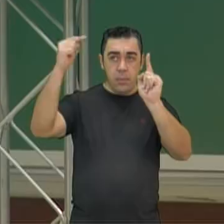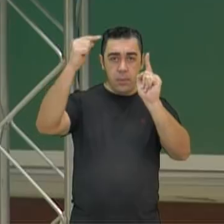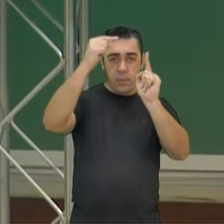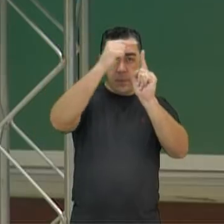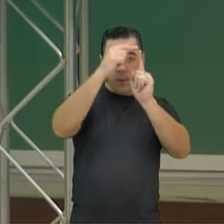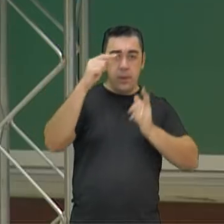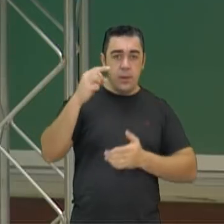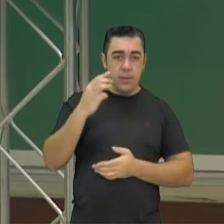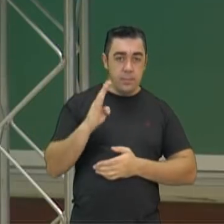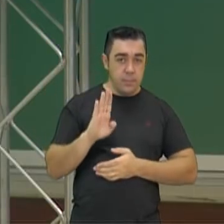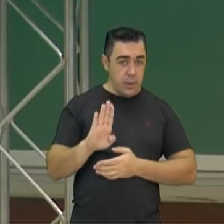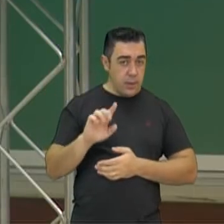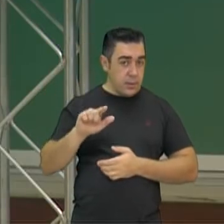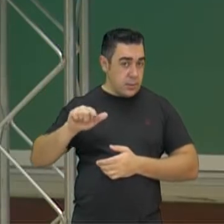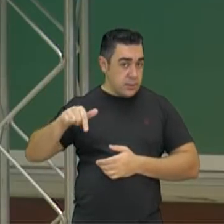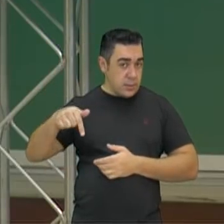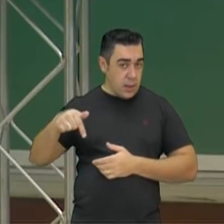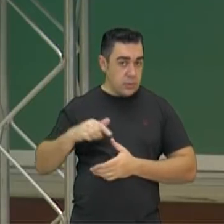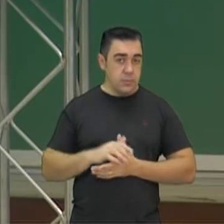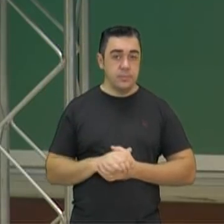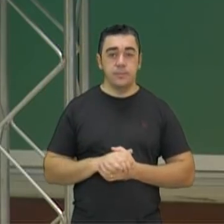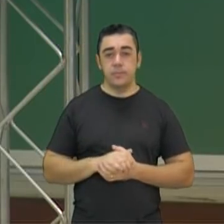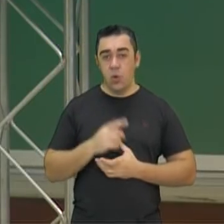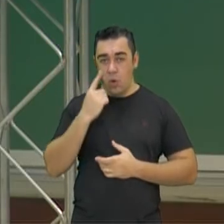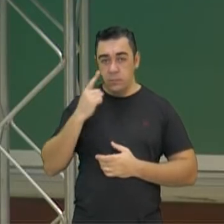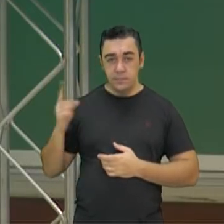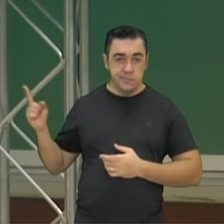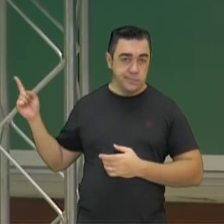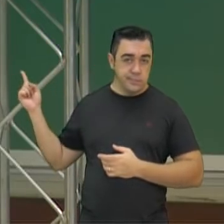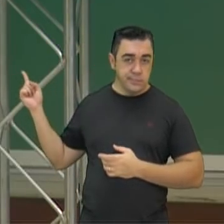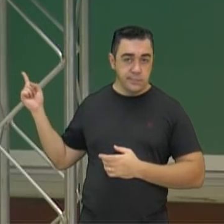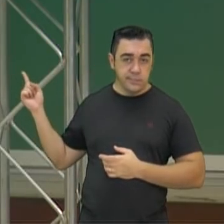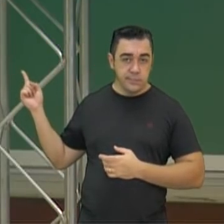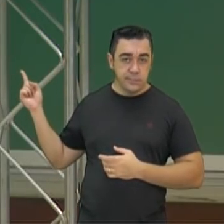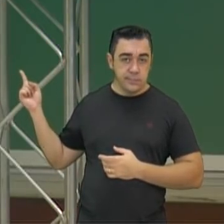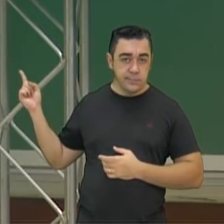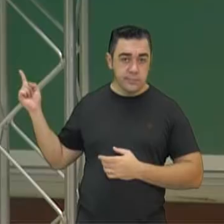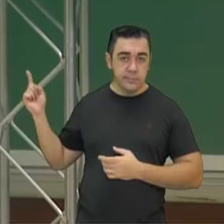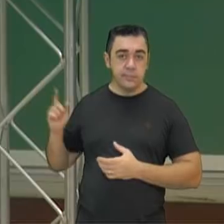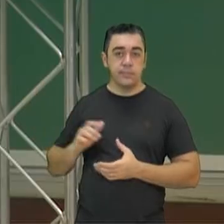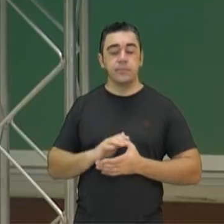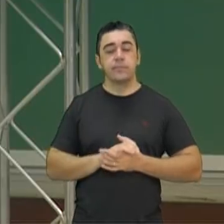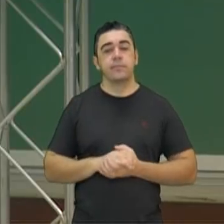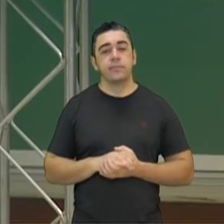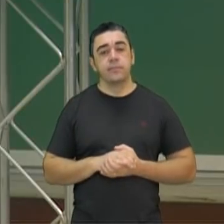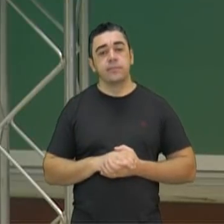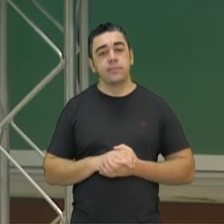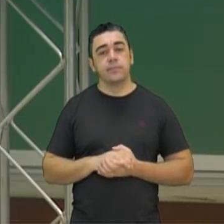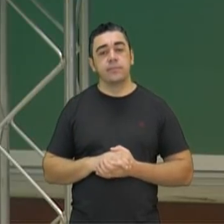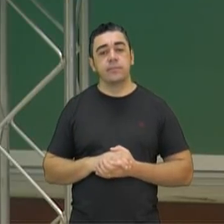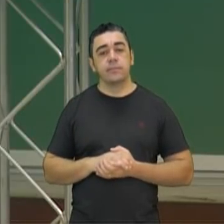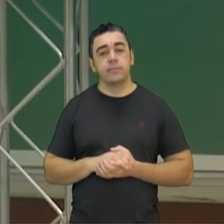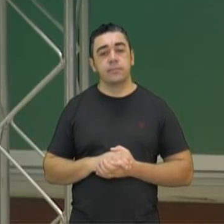B, coluna B. Então, coluna B, 1, 2, 3, 4, 5, 6, 7. Então,